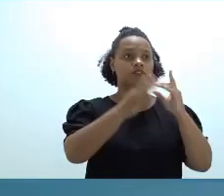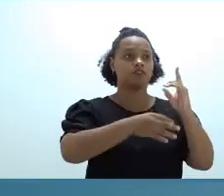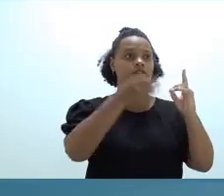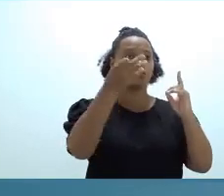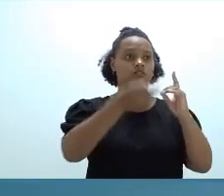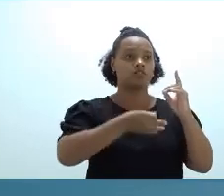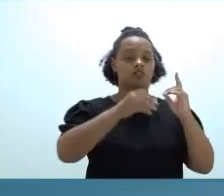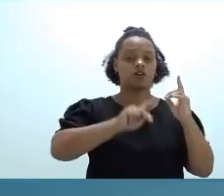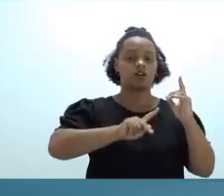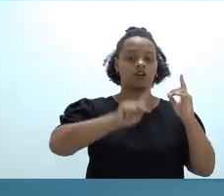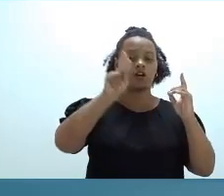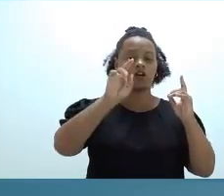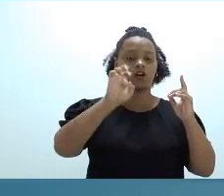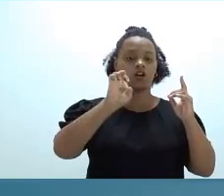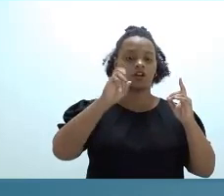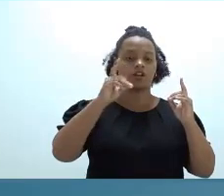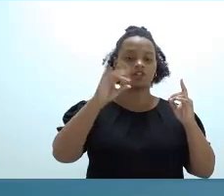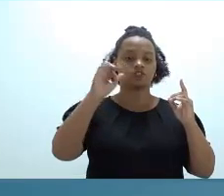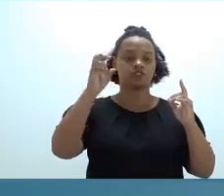Desembargadora Tésima.